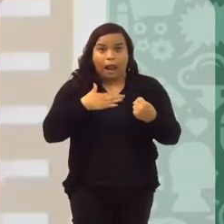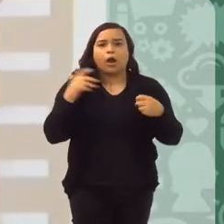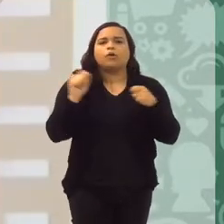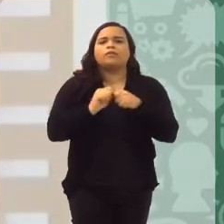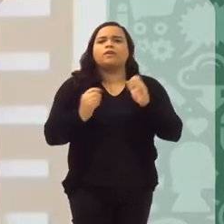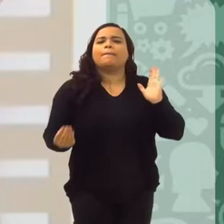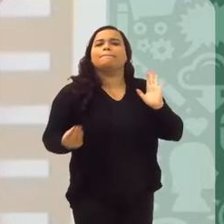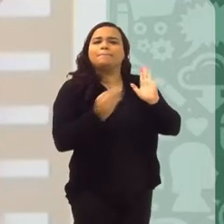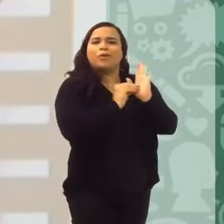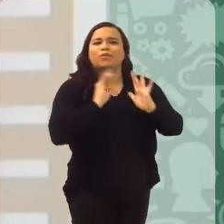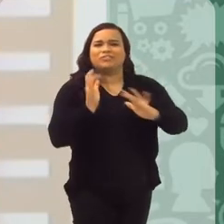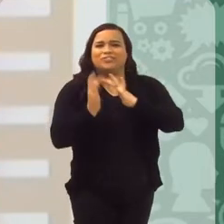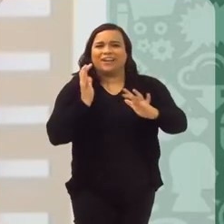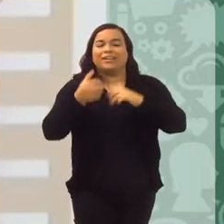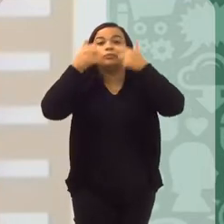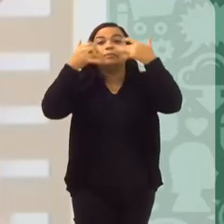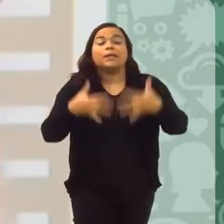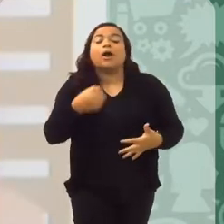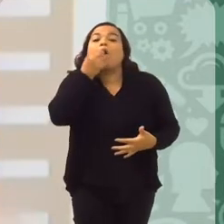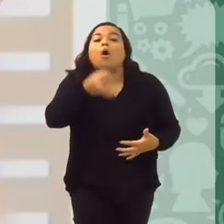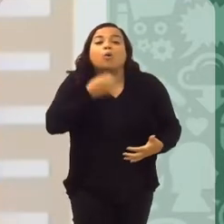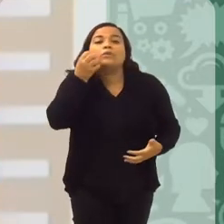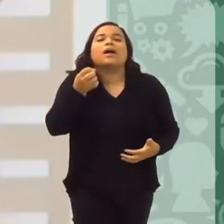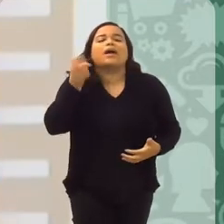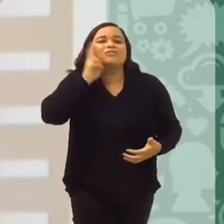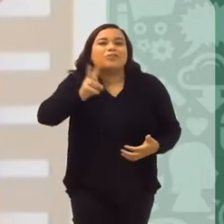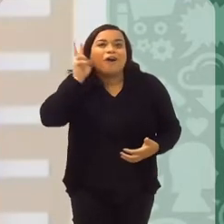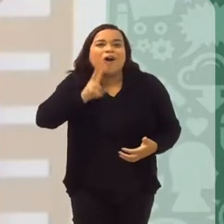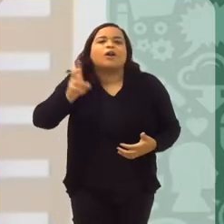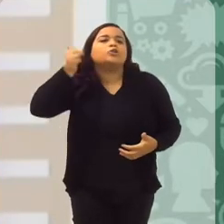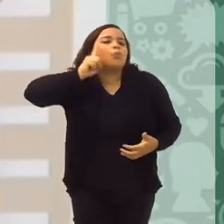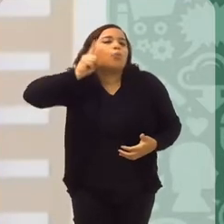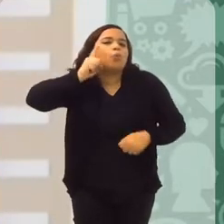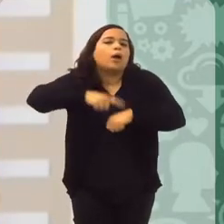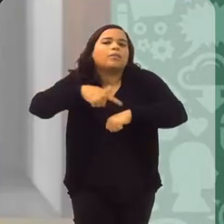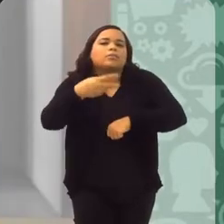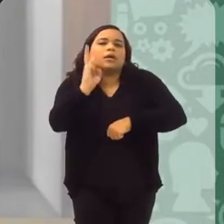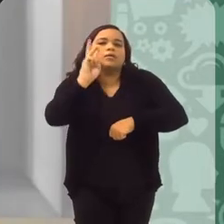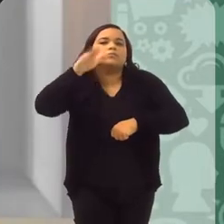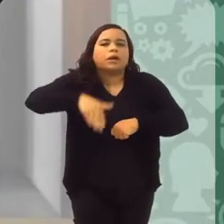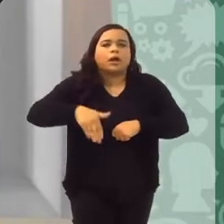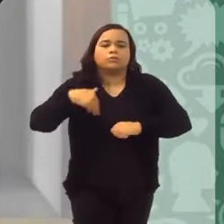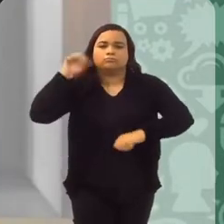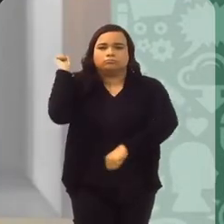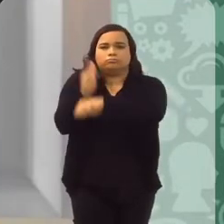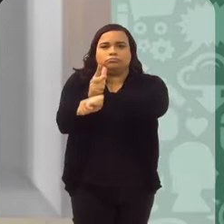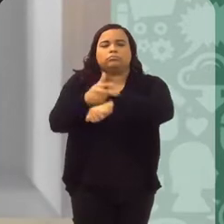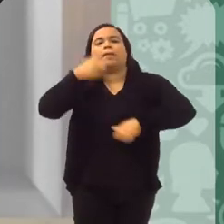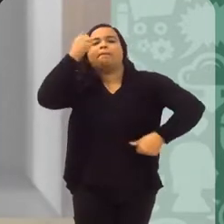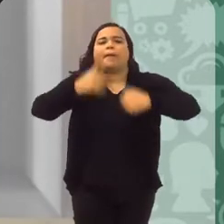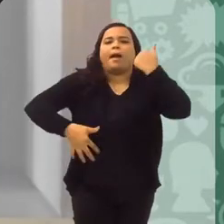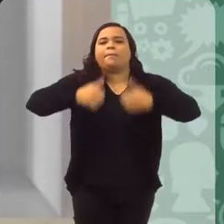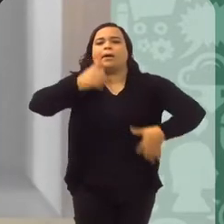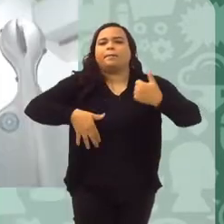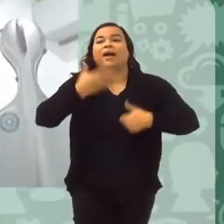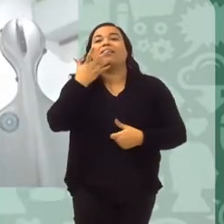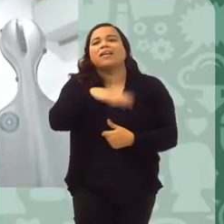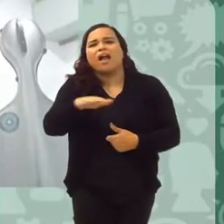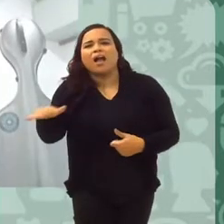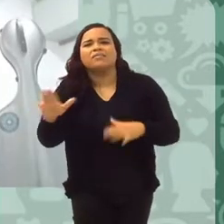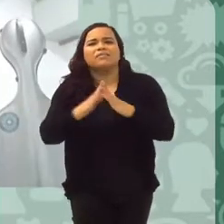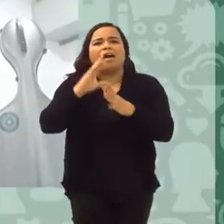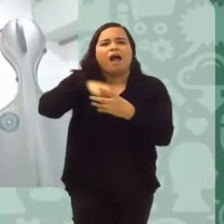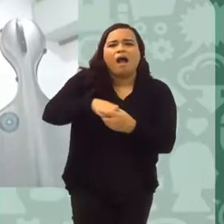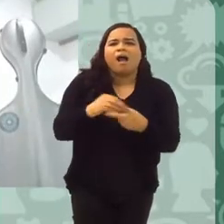fiz um post dizendo que eu ia contar histórias todos os dias, às 3 horas da tarde. Abrir a câmera e contar história para as crianças que iam ficar